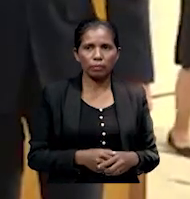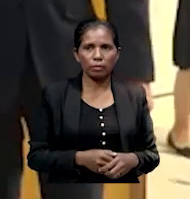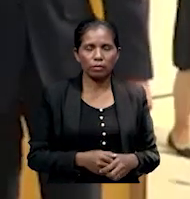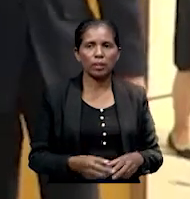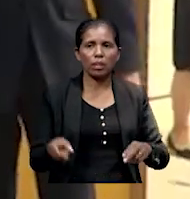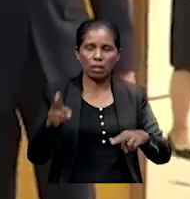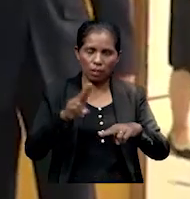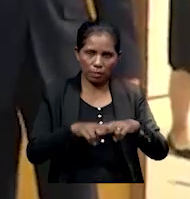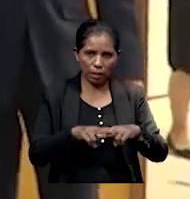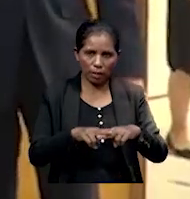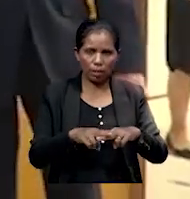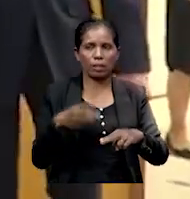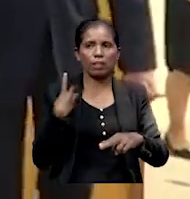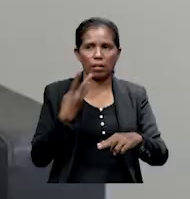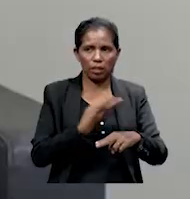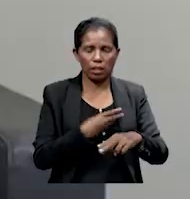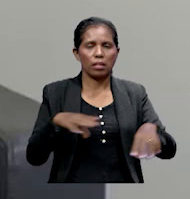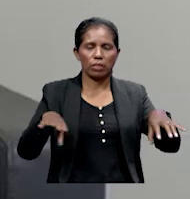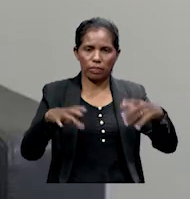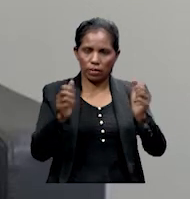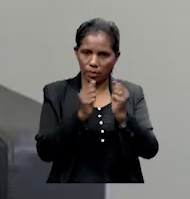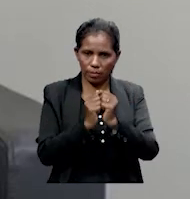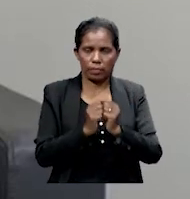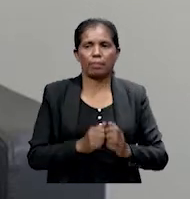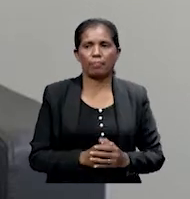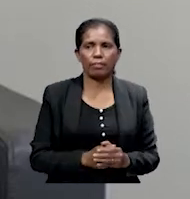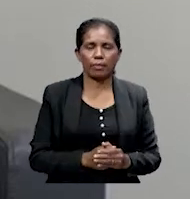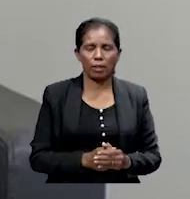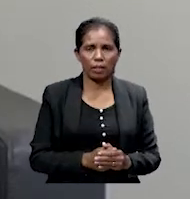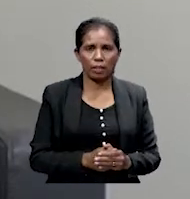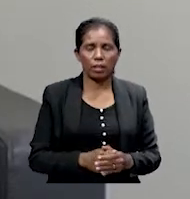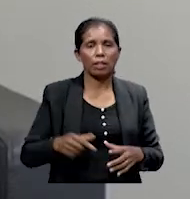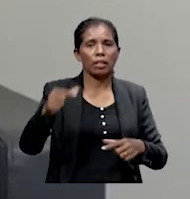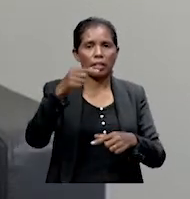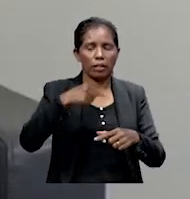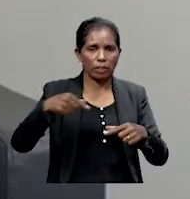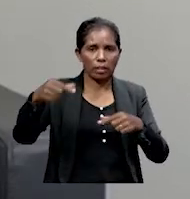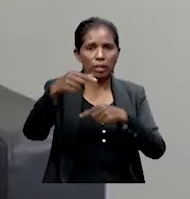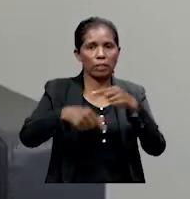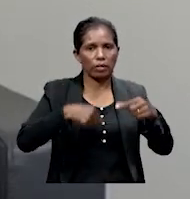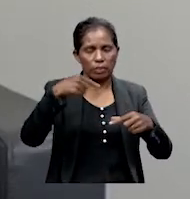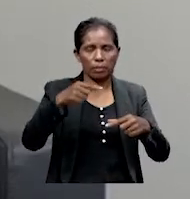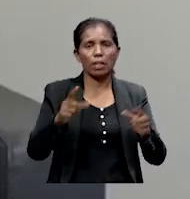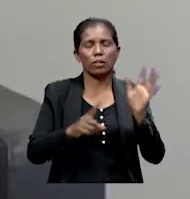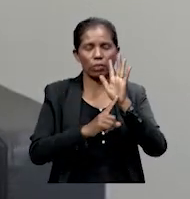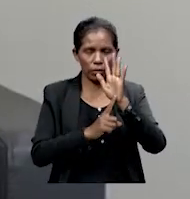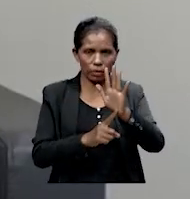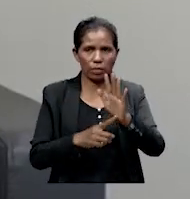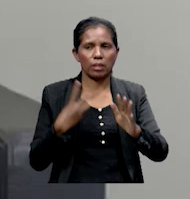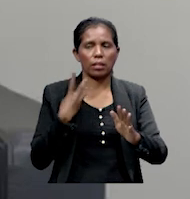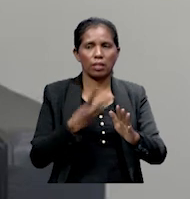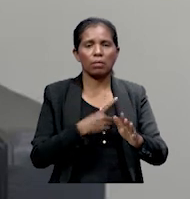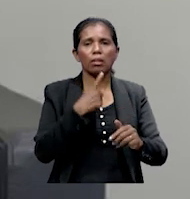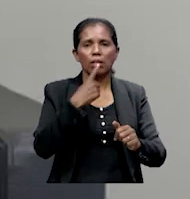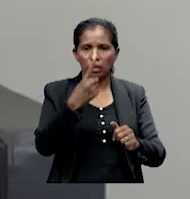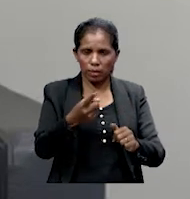aumenta o Lutan e tem a relação. Na geografia, Macateta Baíta, e tem a realidade geográfica,